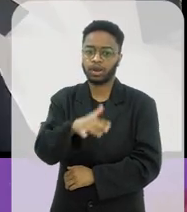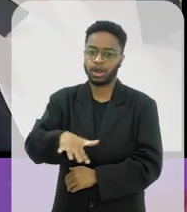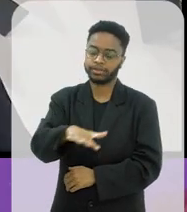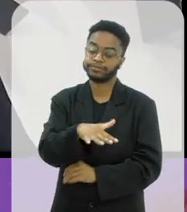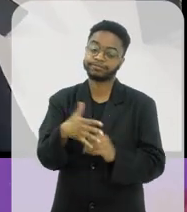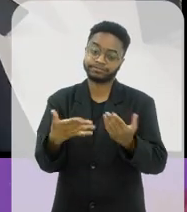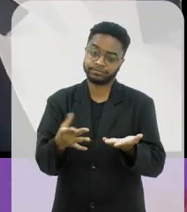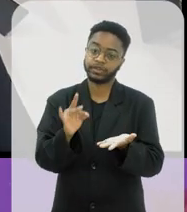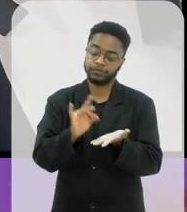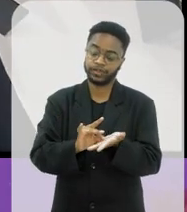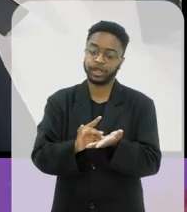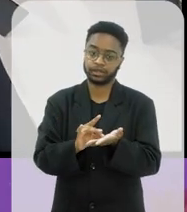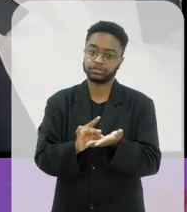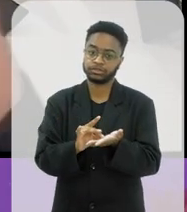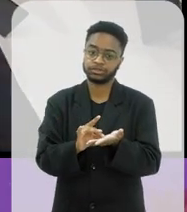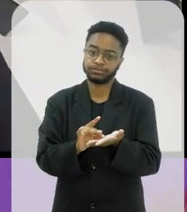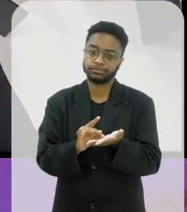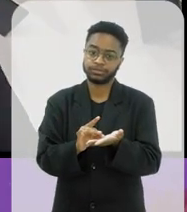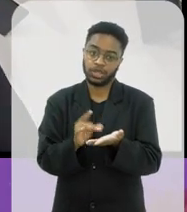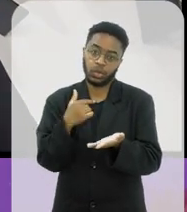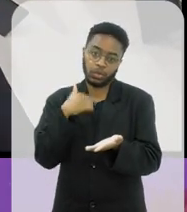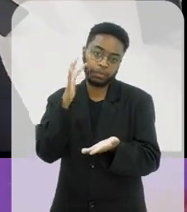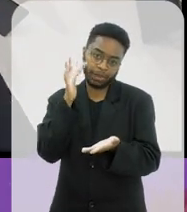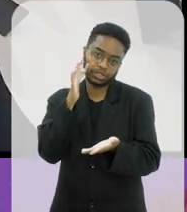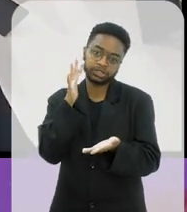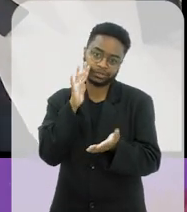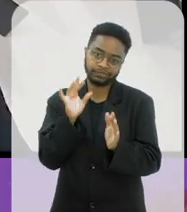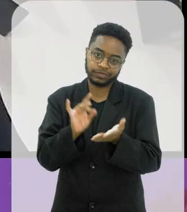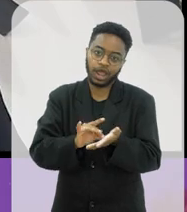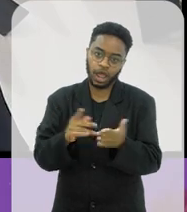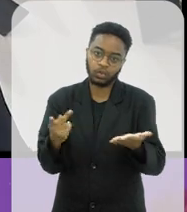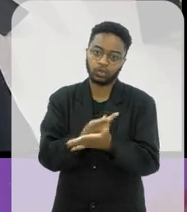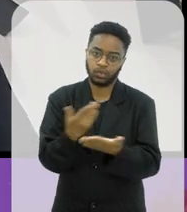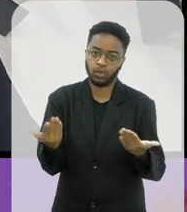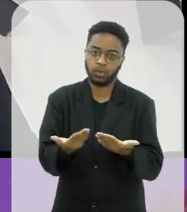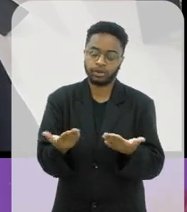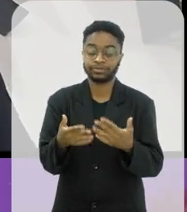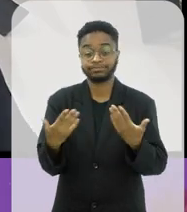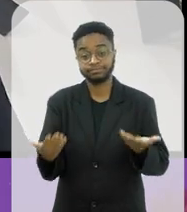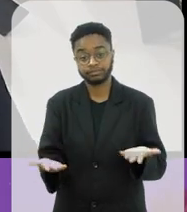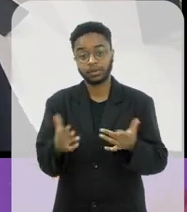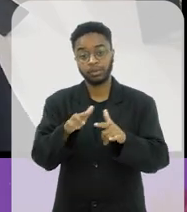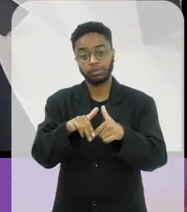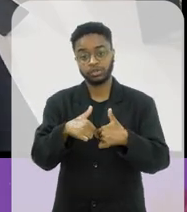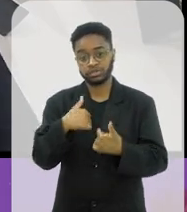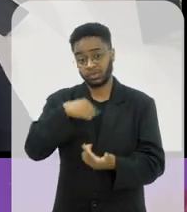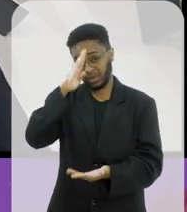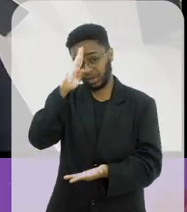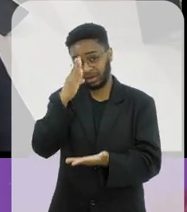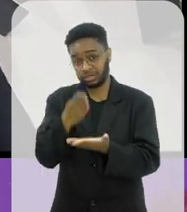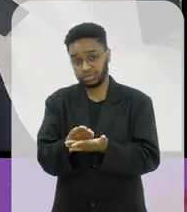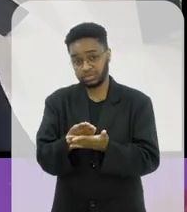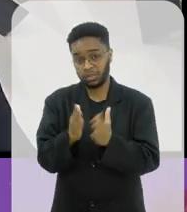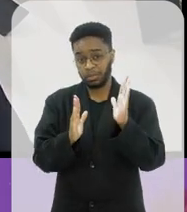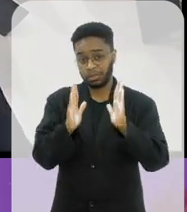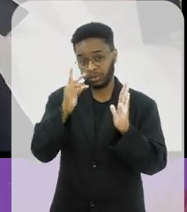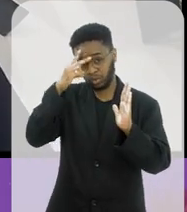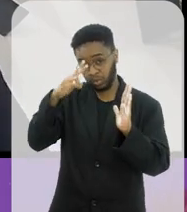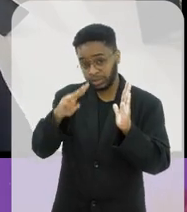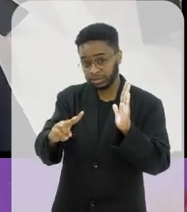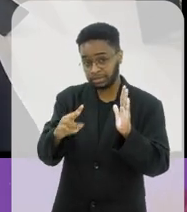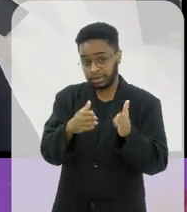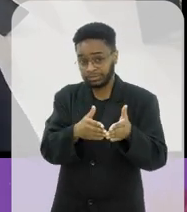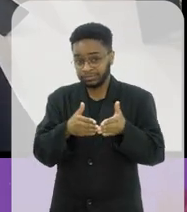foi justamente o que eu previa e o que está acontecendo. Por isso, eu acho, Rui, que essas